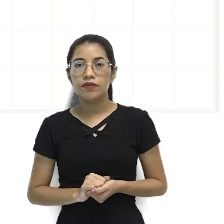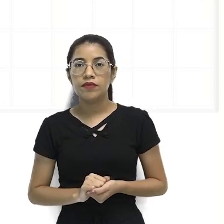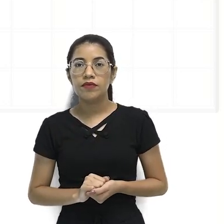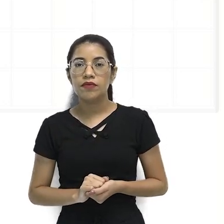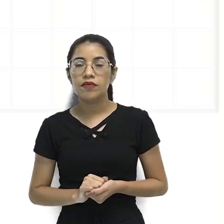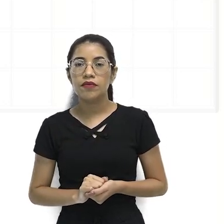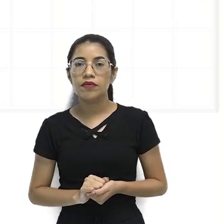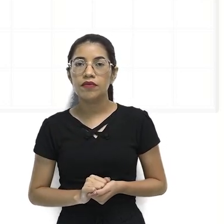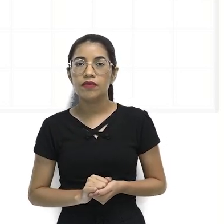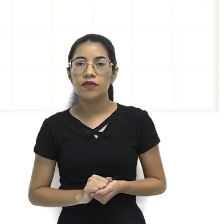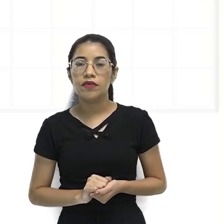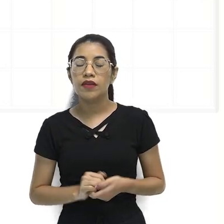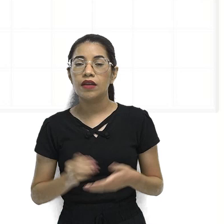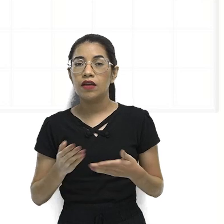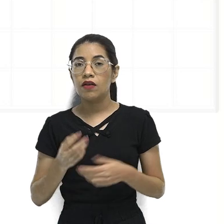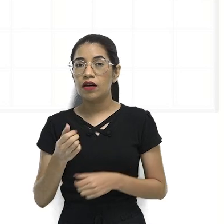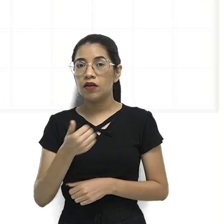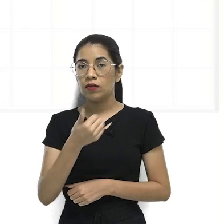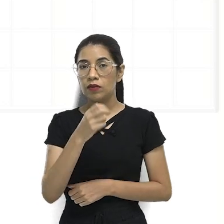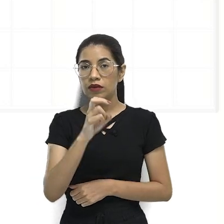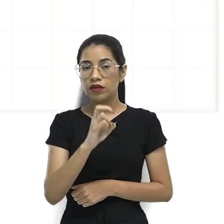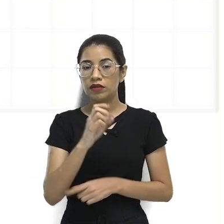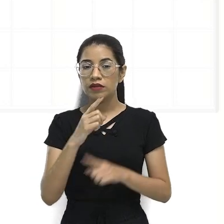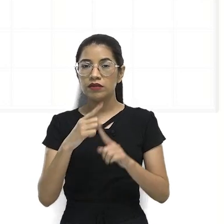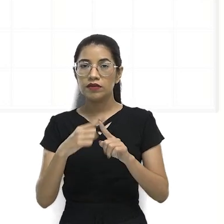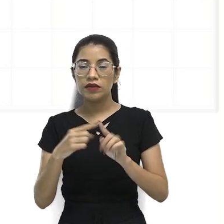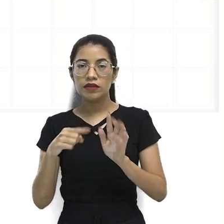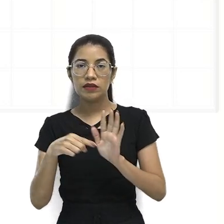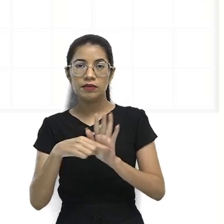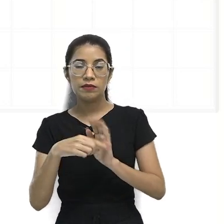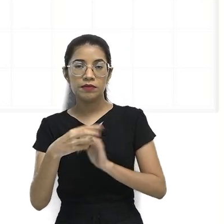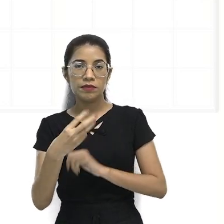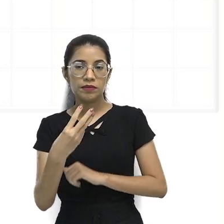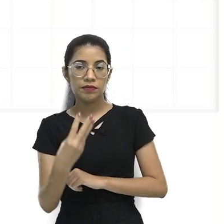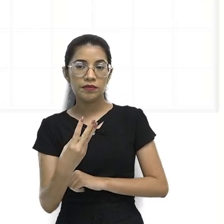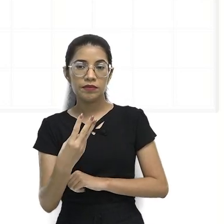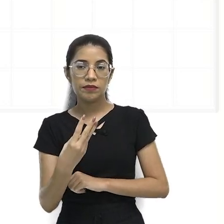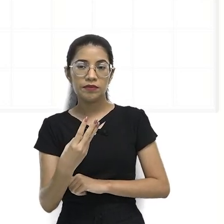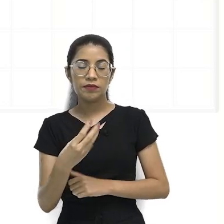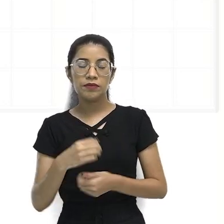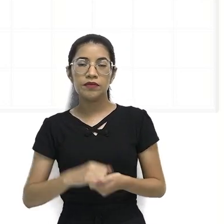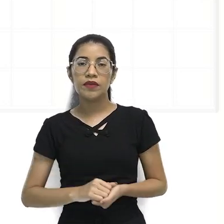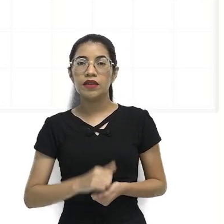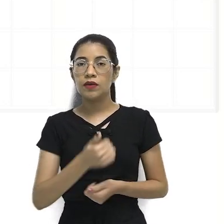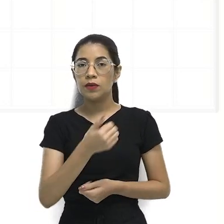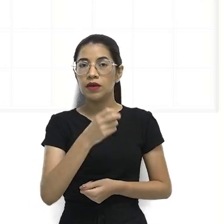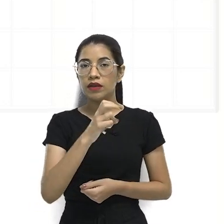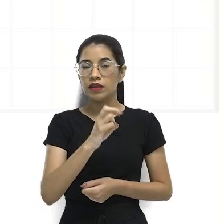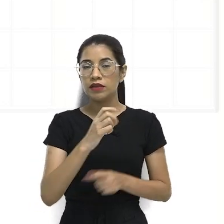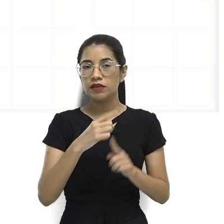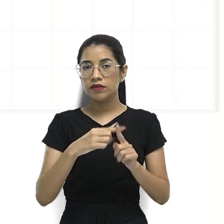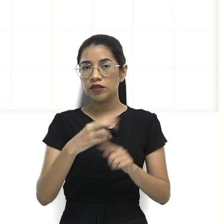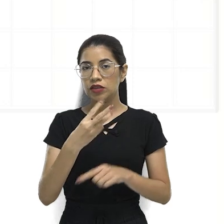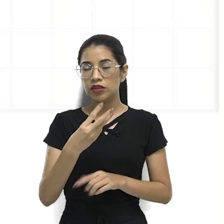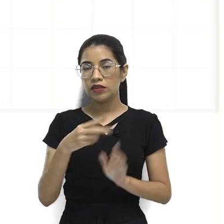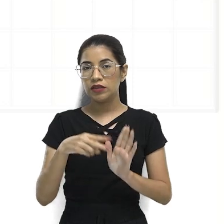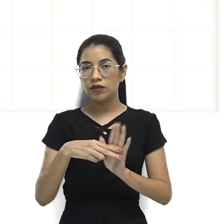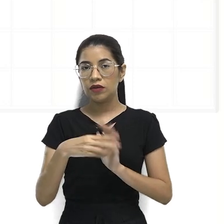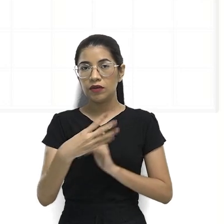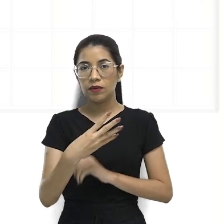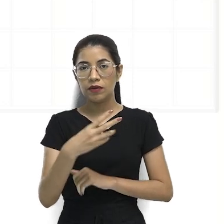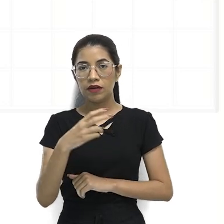seguindo. Agora eu tenho 15 vezes menos 3. Então 15 vezes 3 é igual a